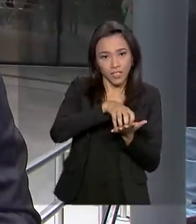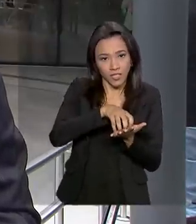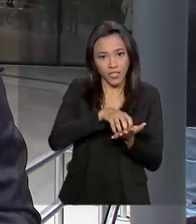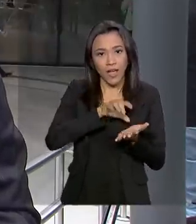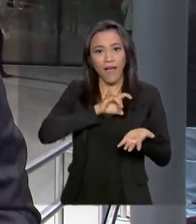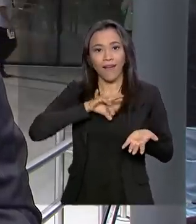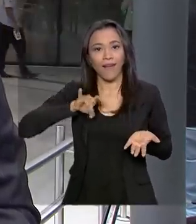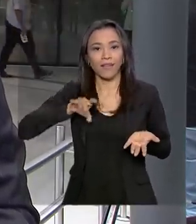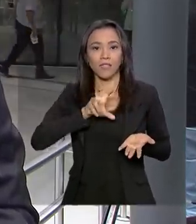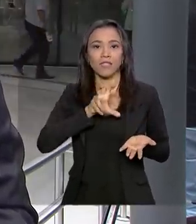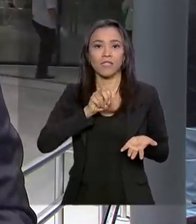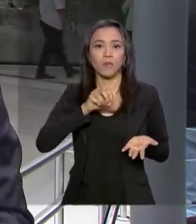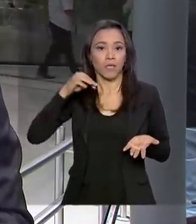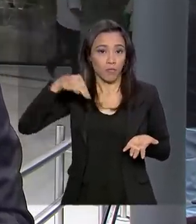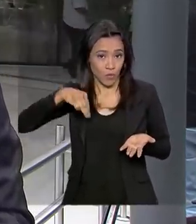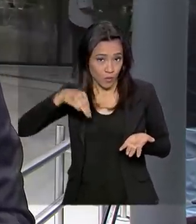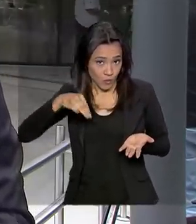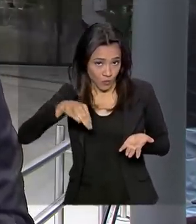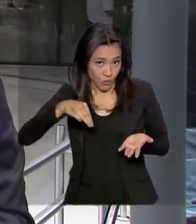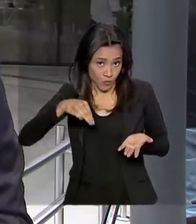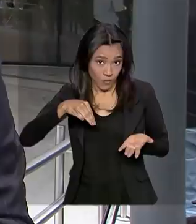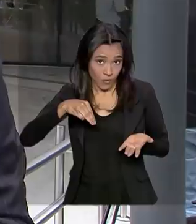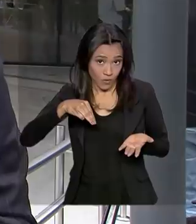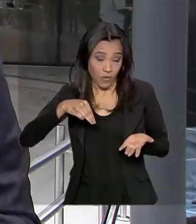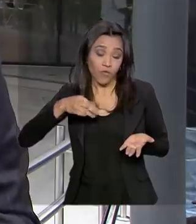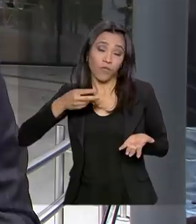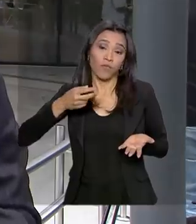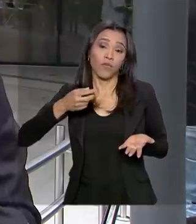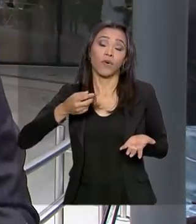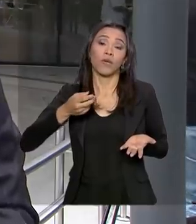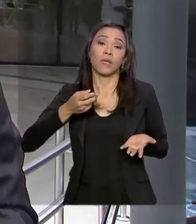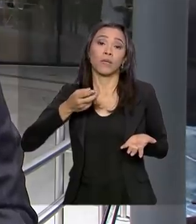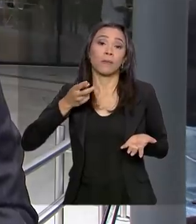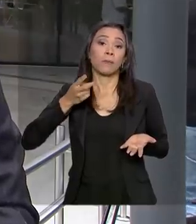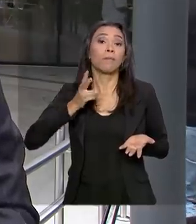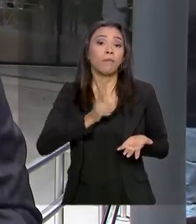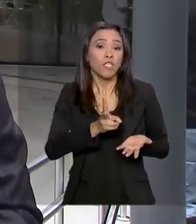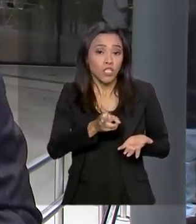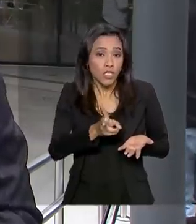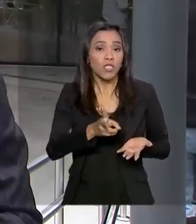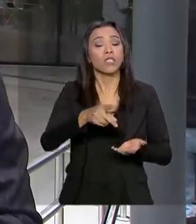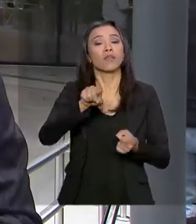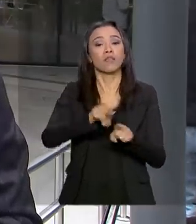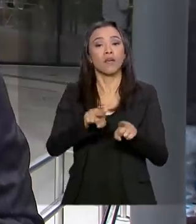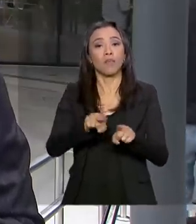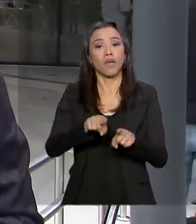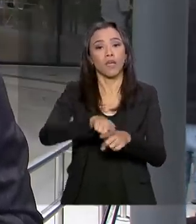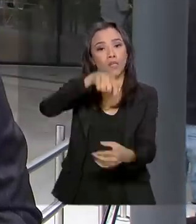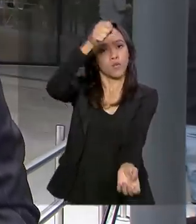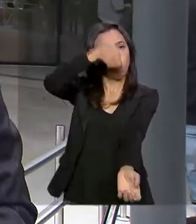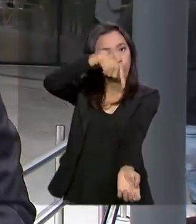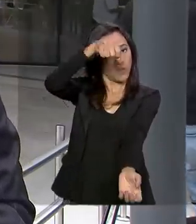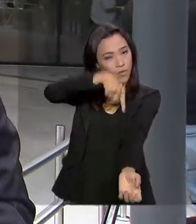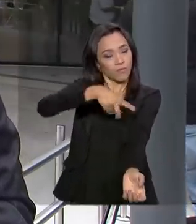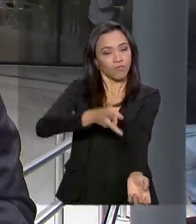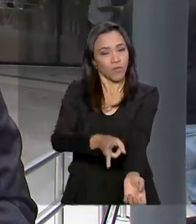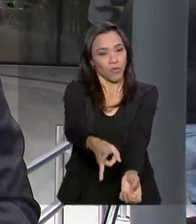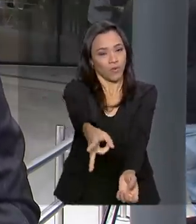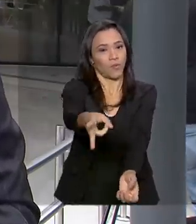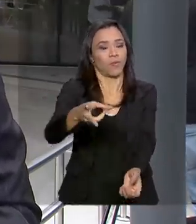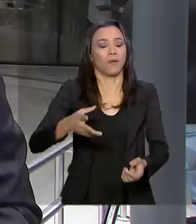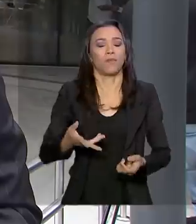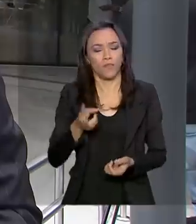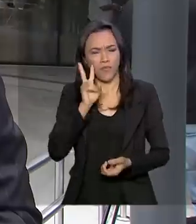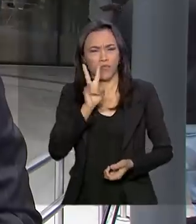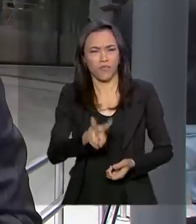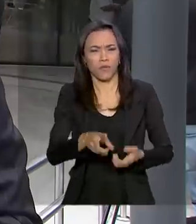50 minutos. E foi reintroduzida, foi mantida a nutrição por via de soro. Vamos ver o que falou agora há pouco